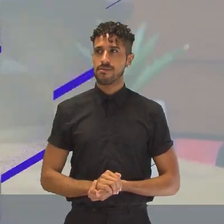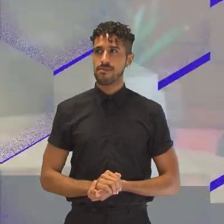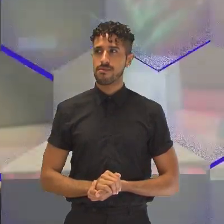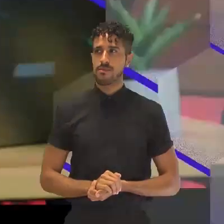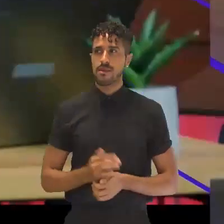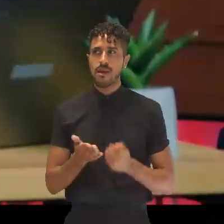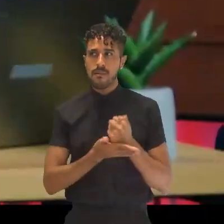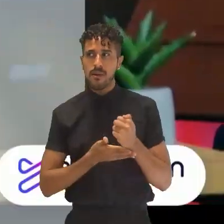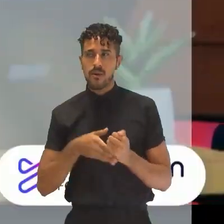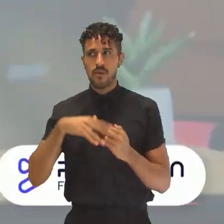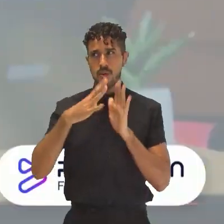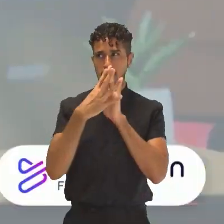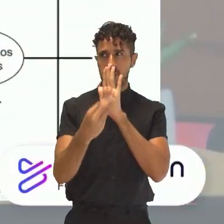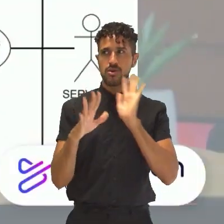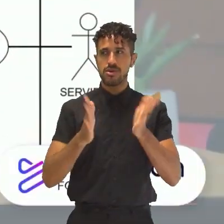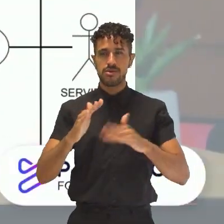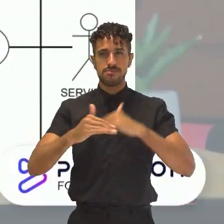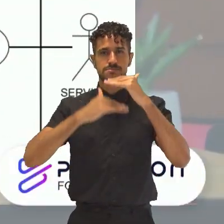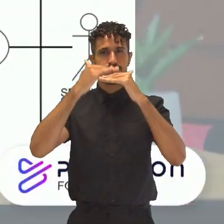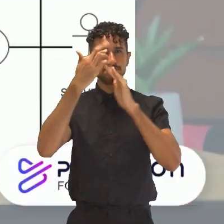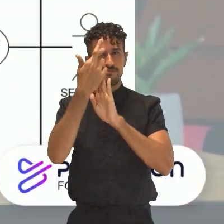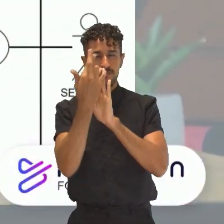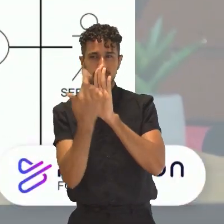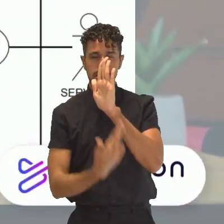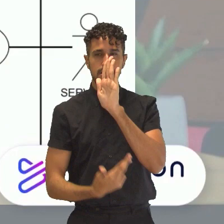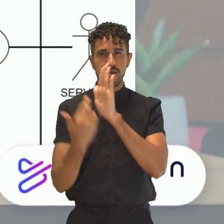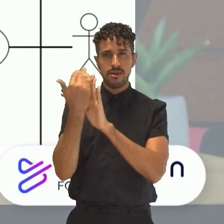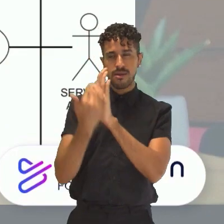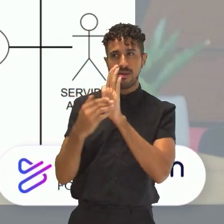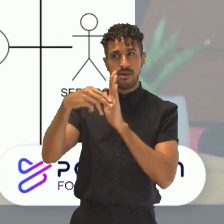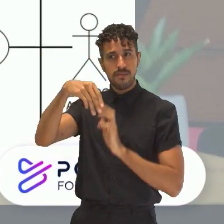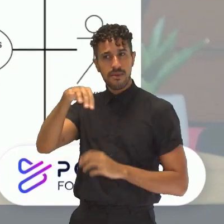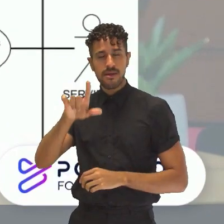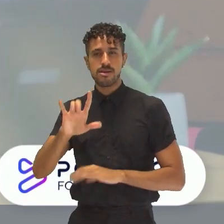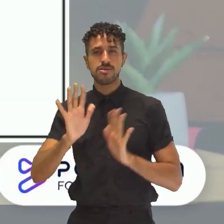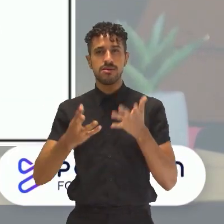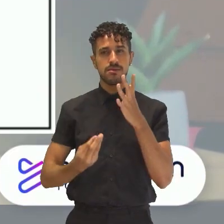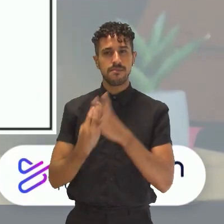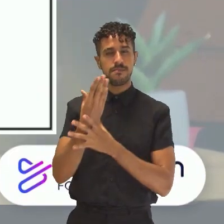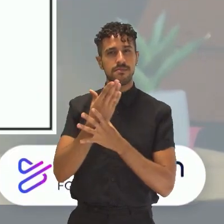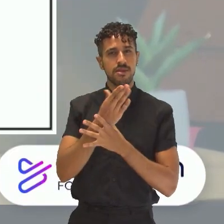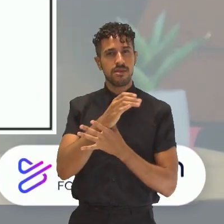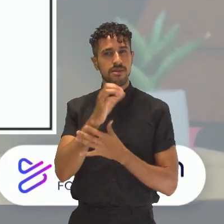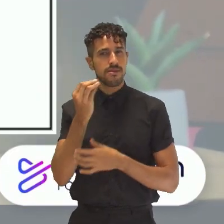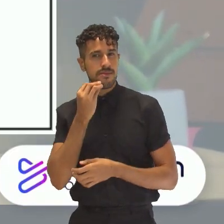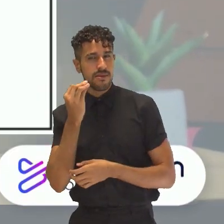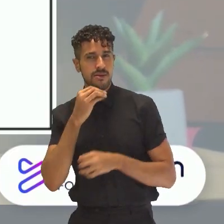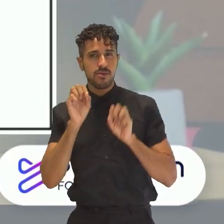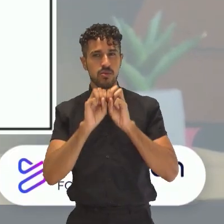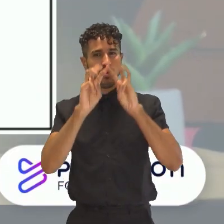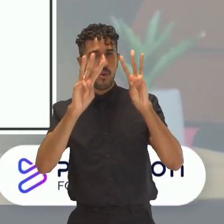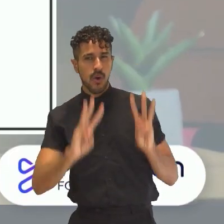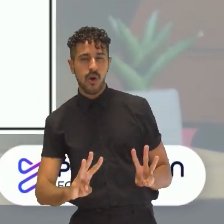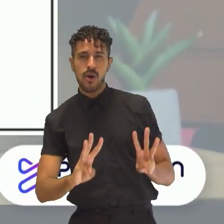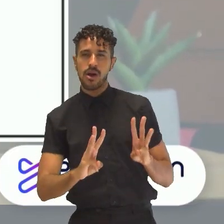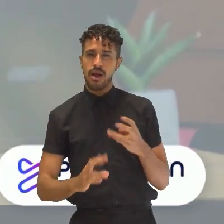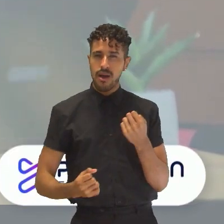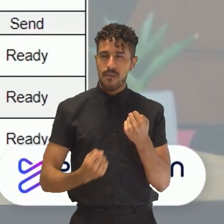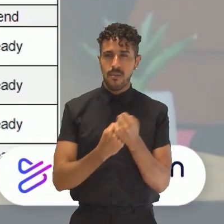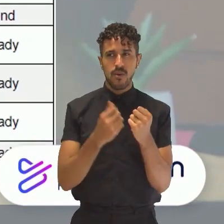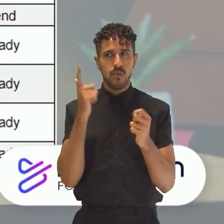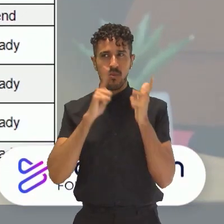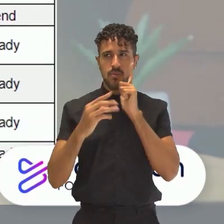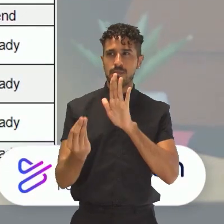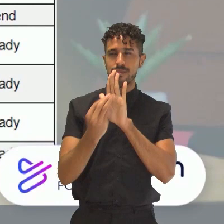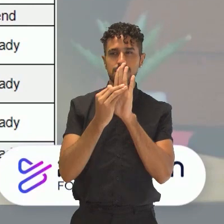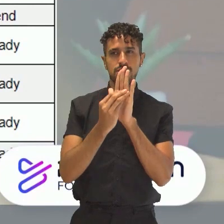Partindo dos modelos desenvolvidos e especificados em UML, foram criados casos de testes de software que guiaram a